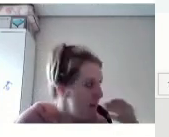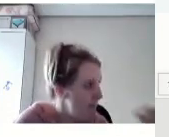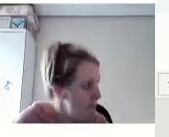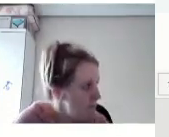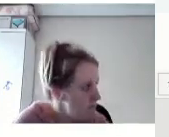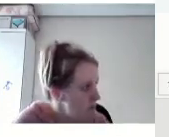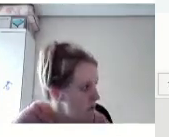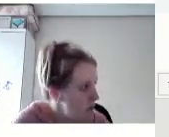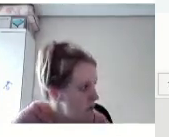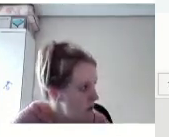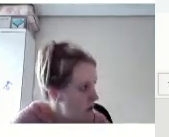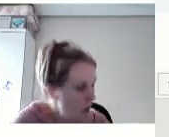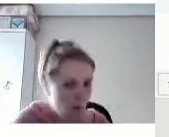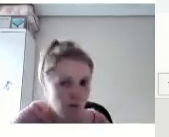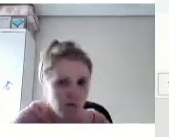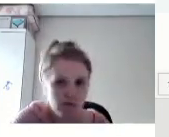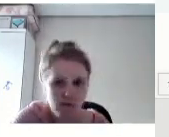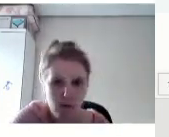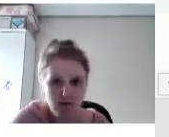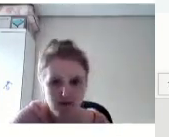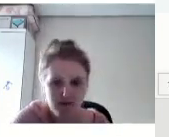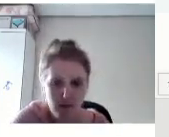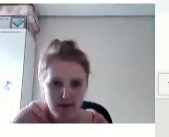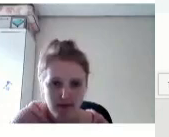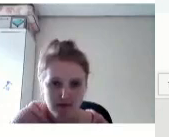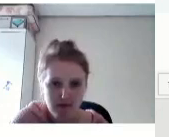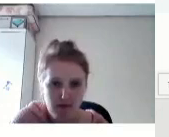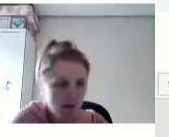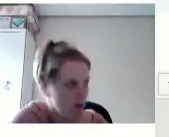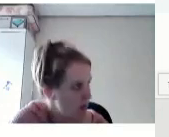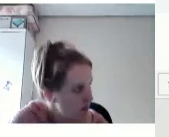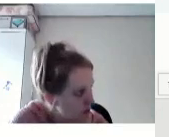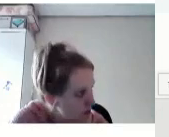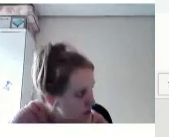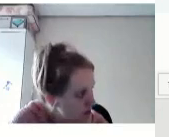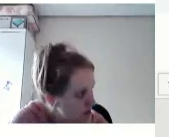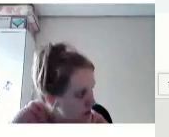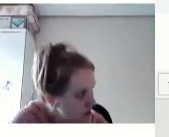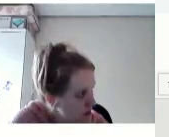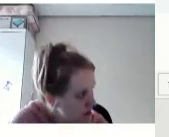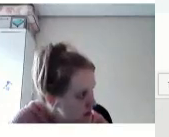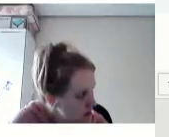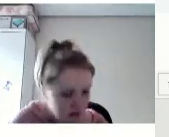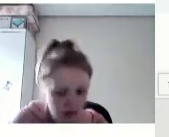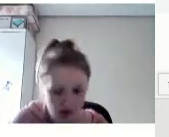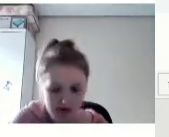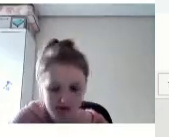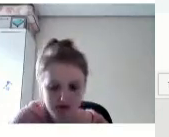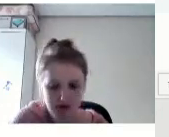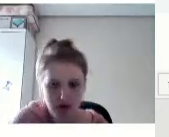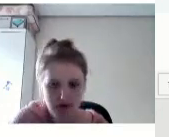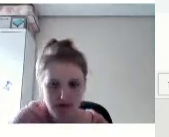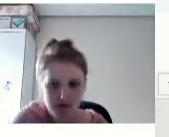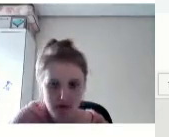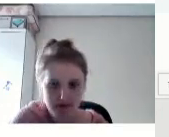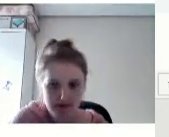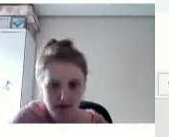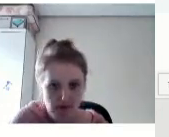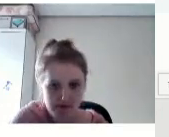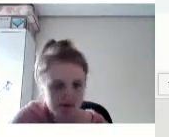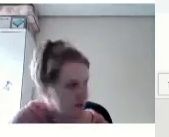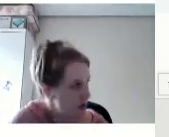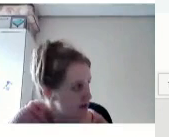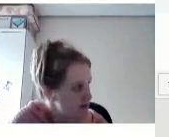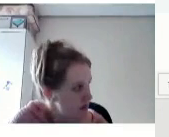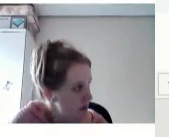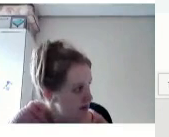Vamos para a prática, certo? Vamos retornar lá no nosso campo, na nossa densidade lagrangiana de Schrödinger, do campo